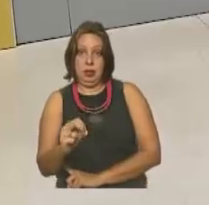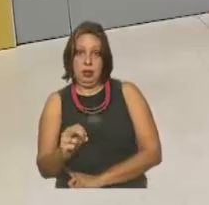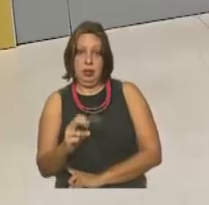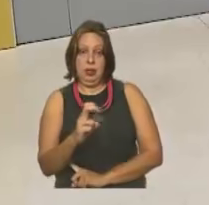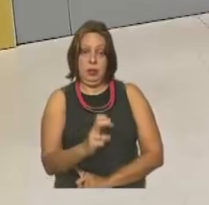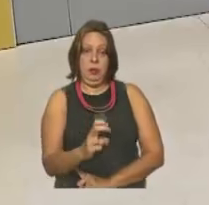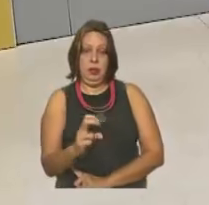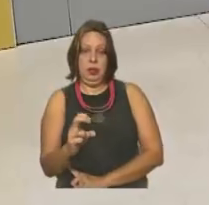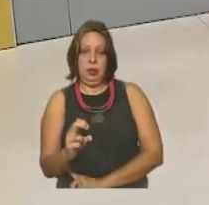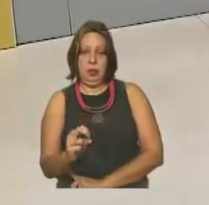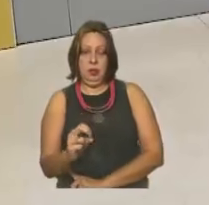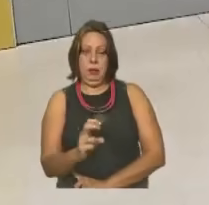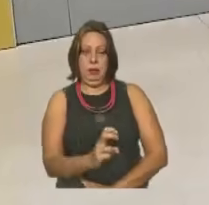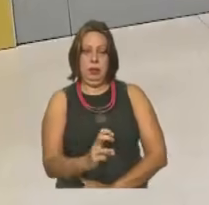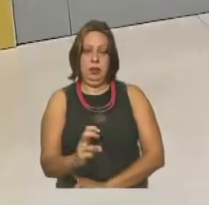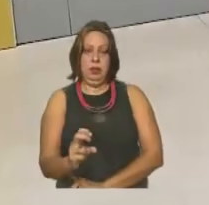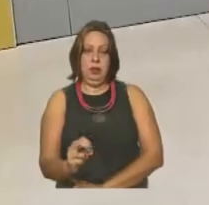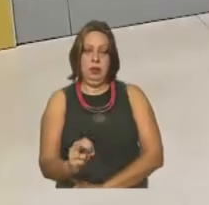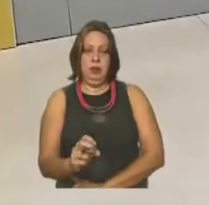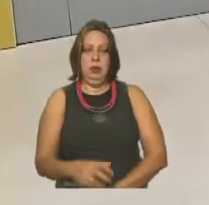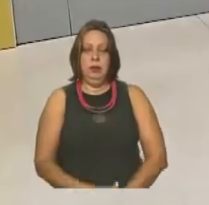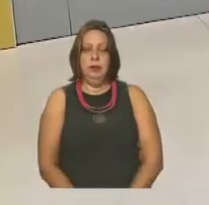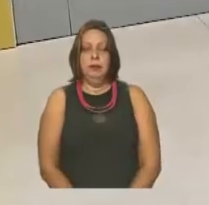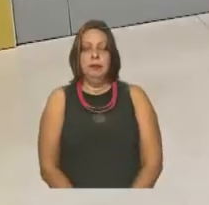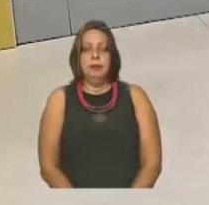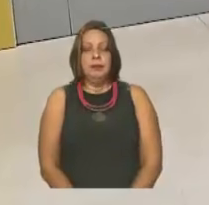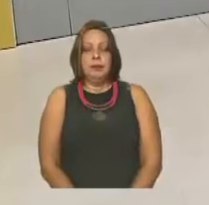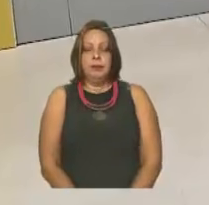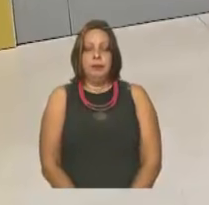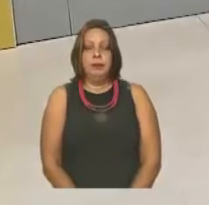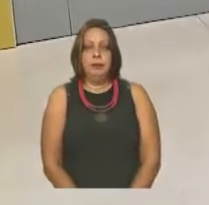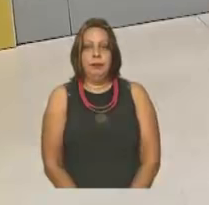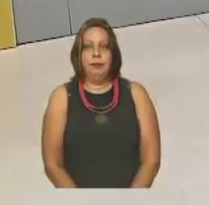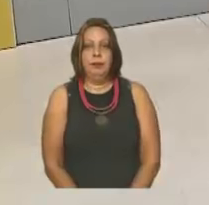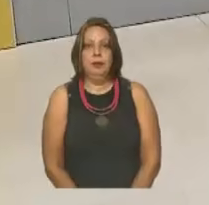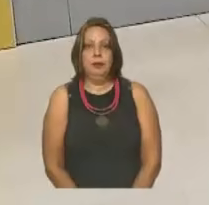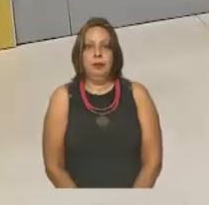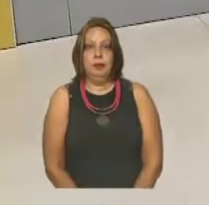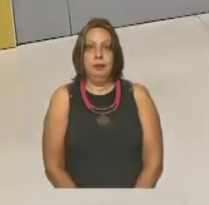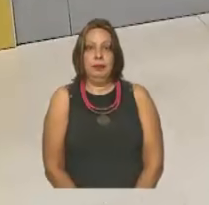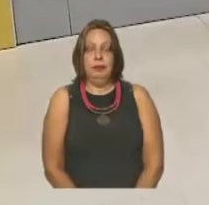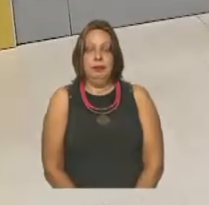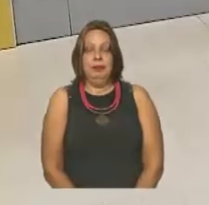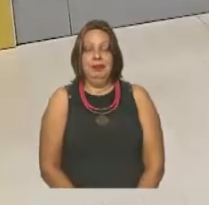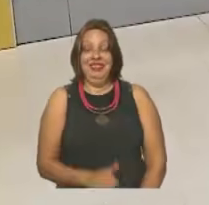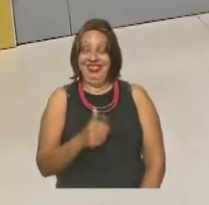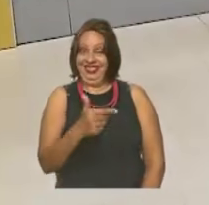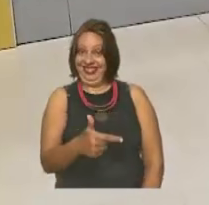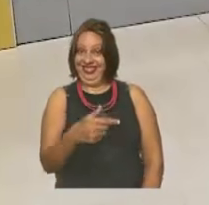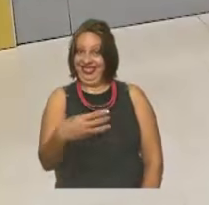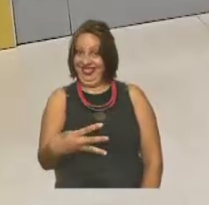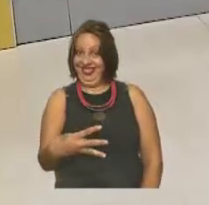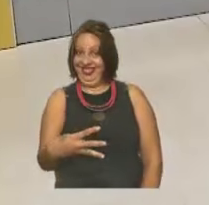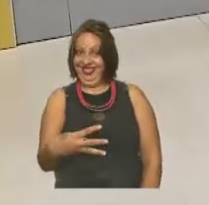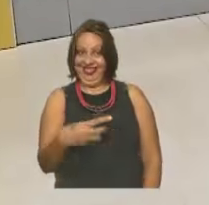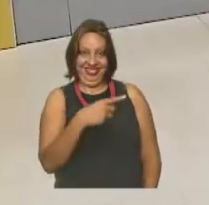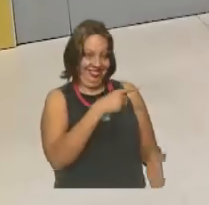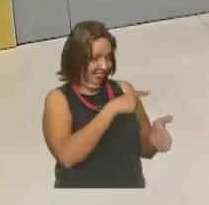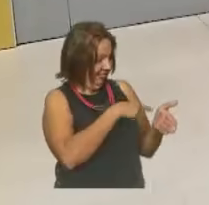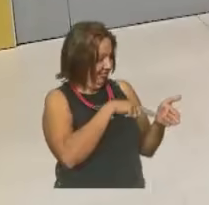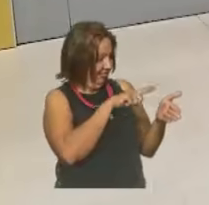50, 50, 50, 50. Vem comigo e marca a próxima dezena, que é número